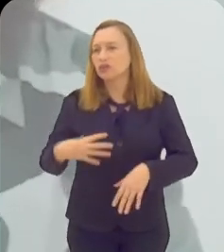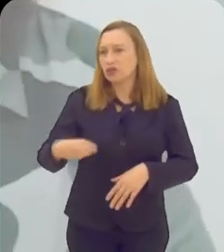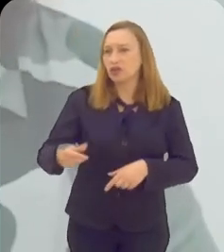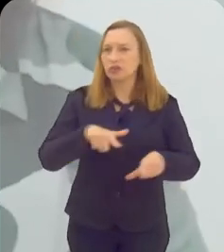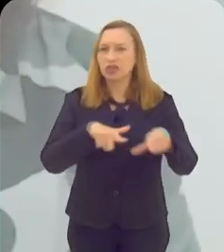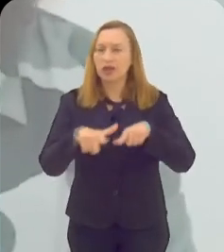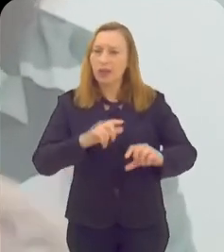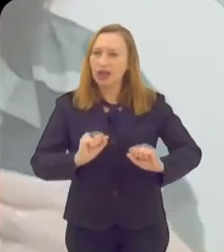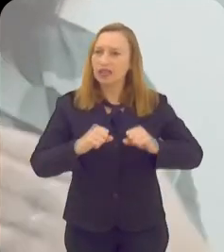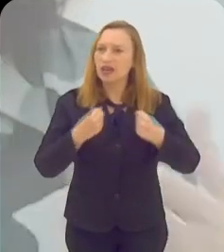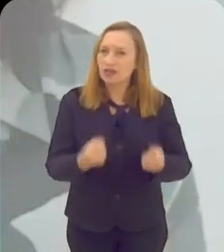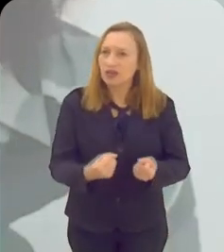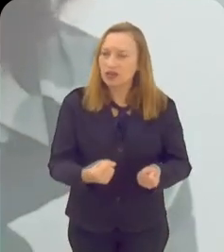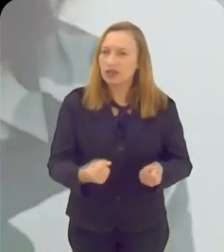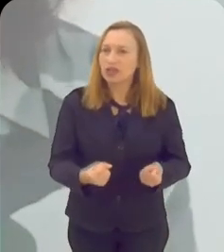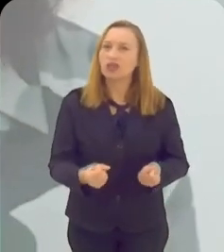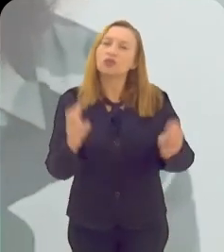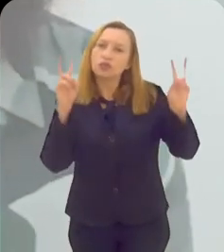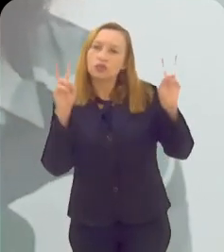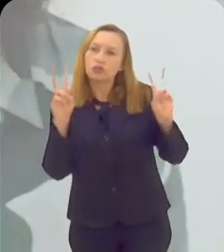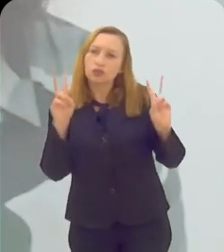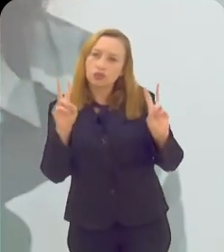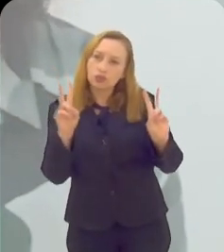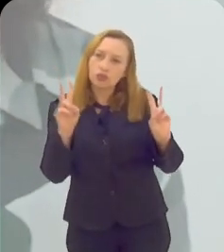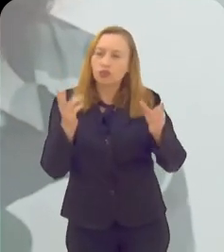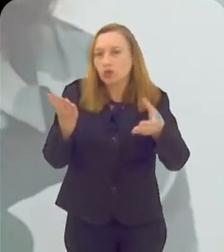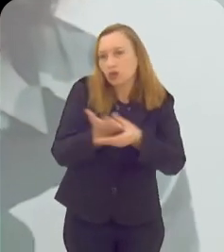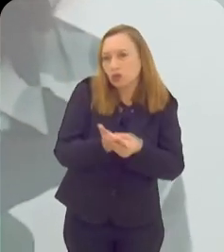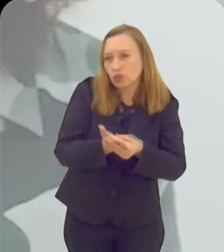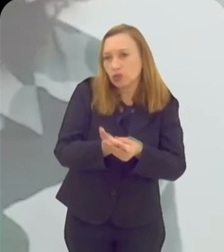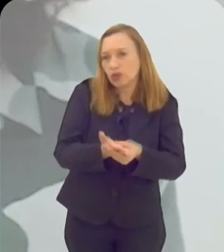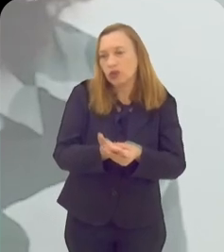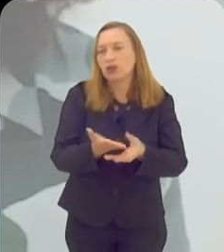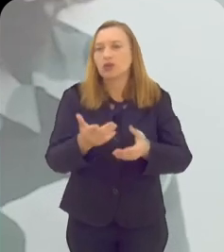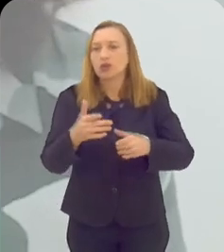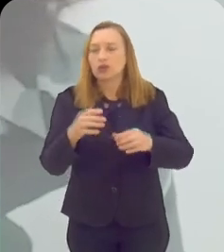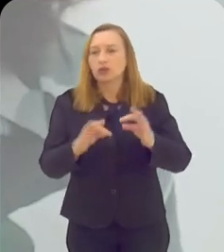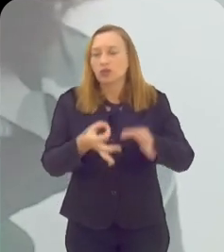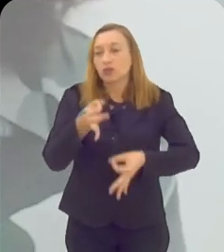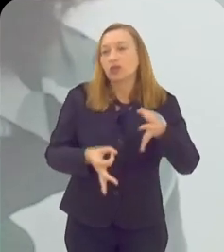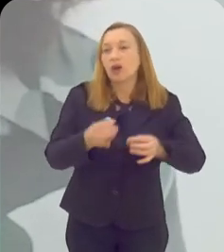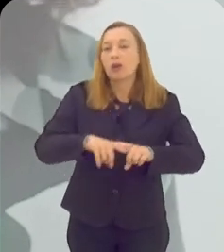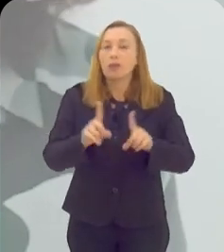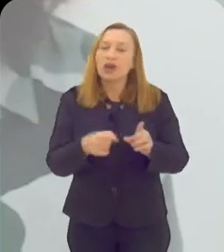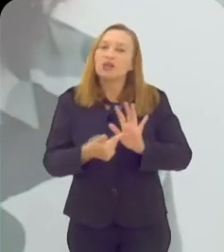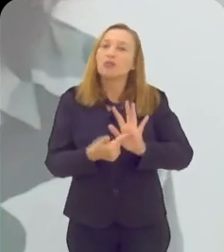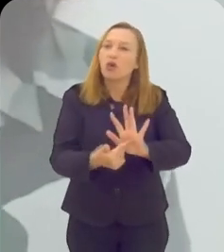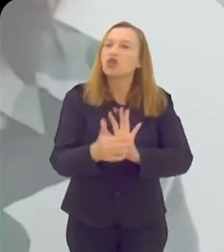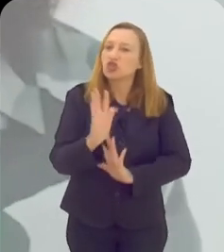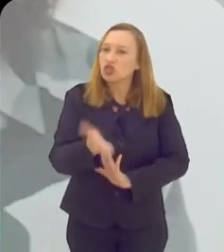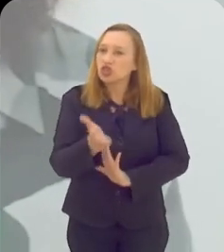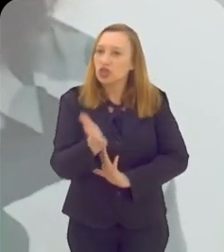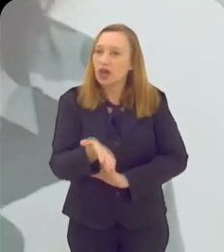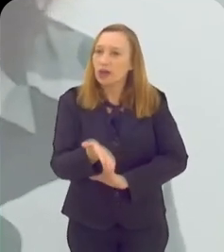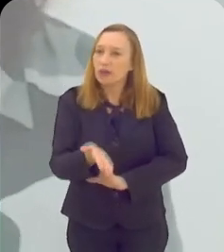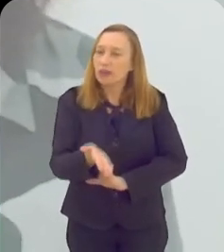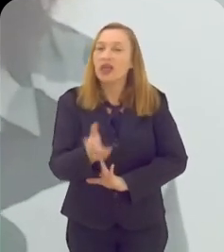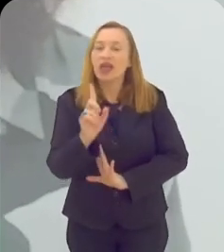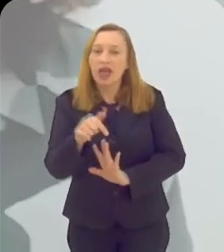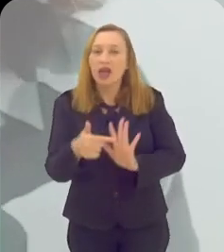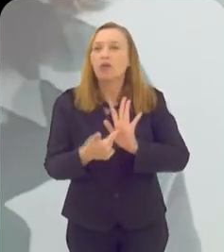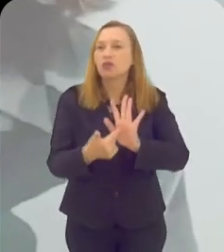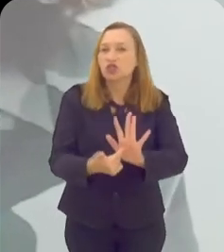de um homem levando o filho e defendendo um caso numa sessão dentro do tribunal." Mas isso também já